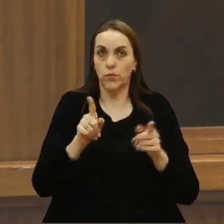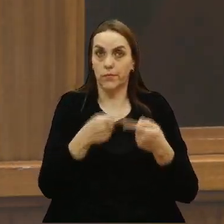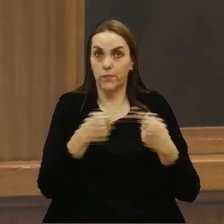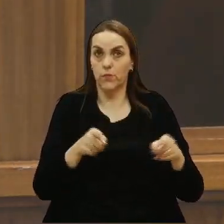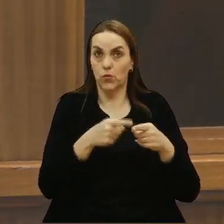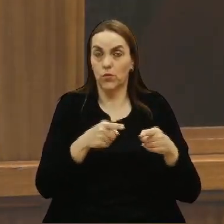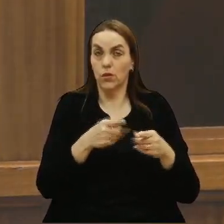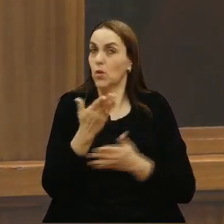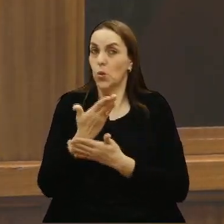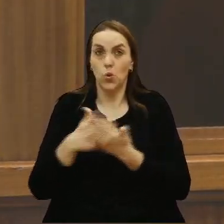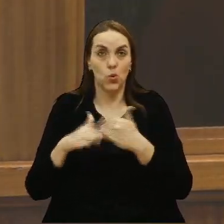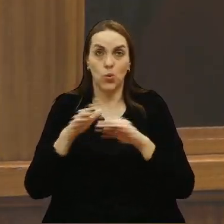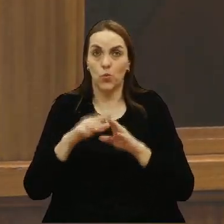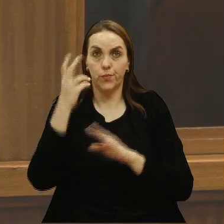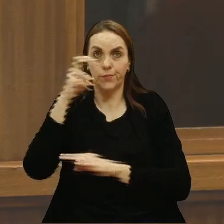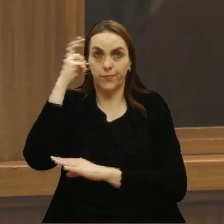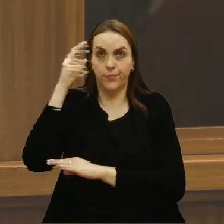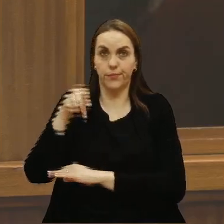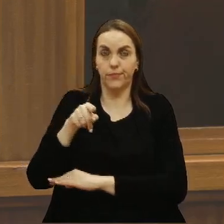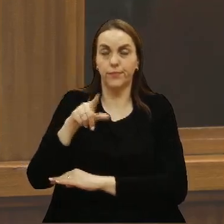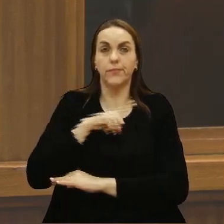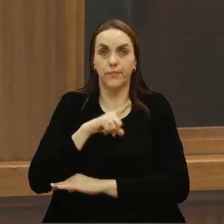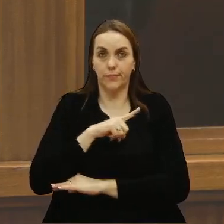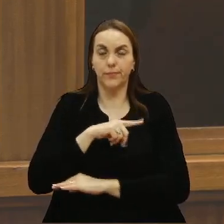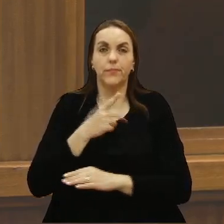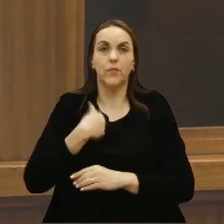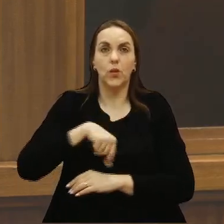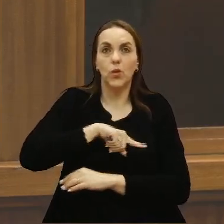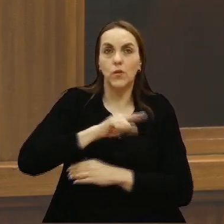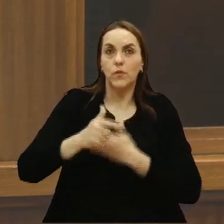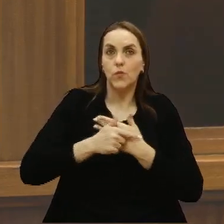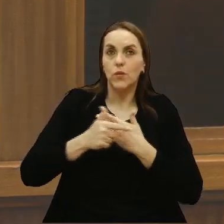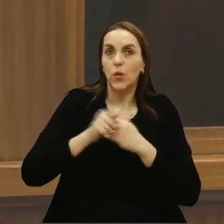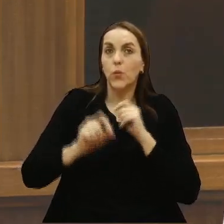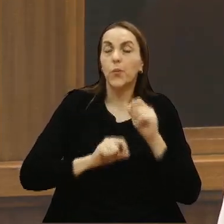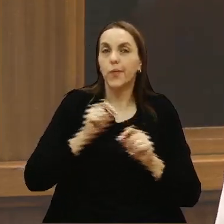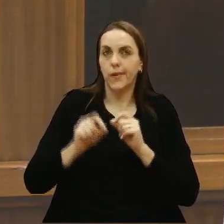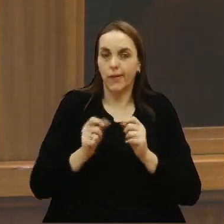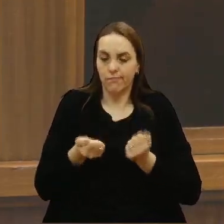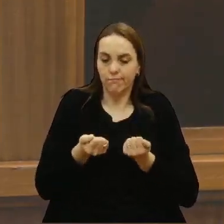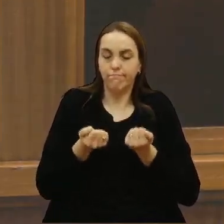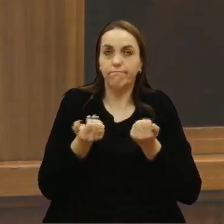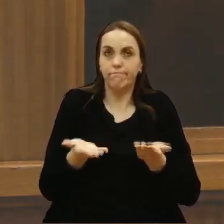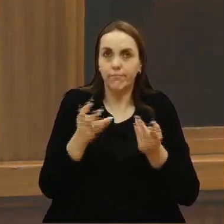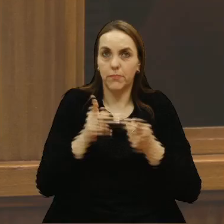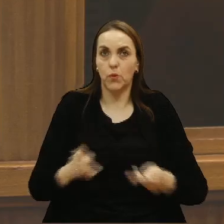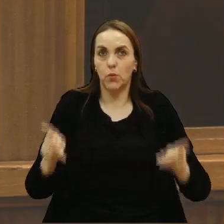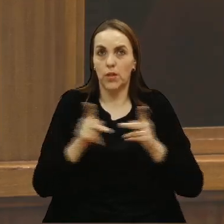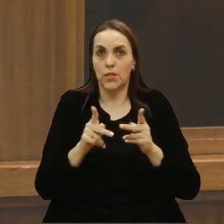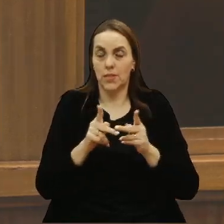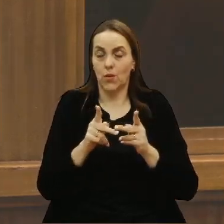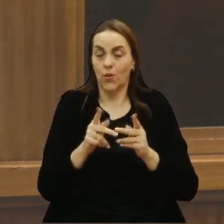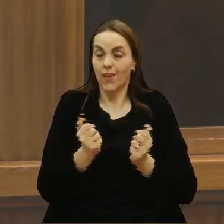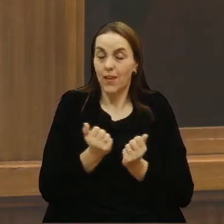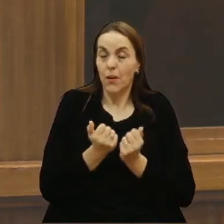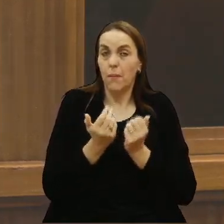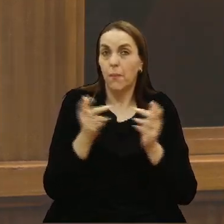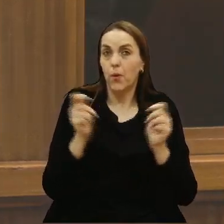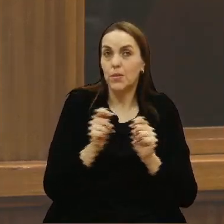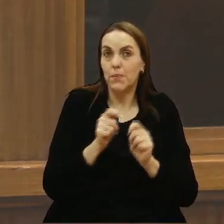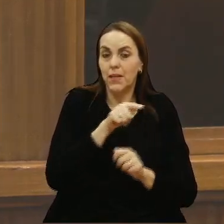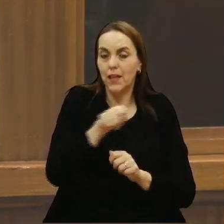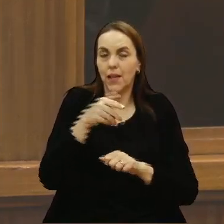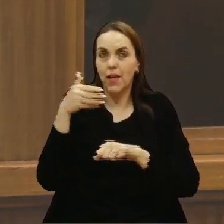dentro de toda a cultura. É nosso papel entregar à população, proporcionar que a população